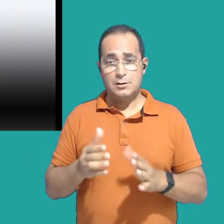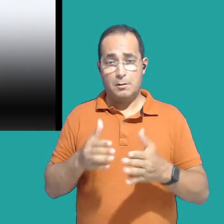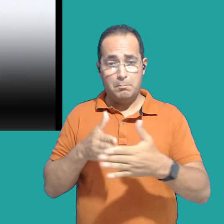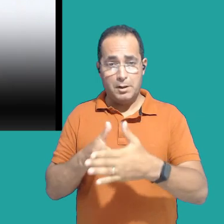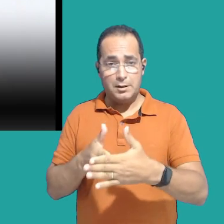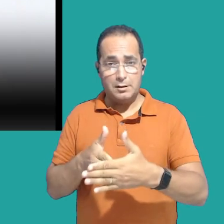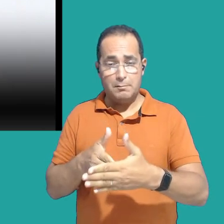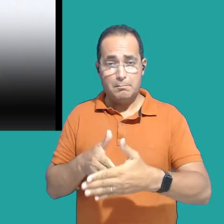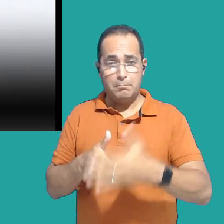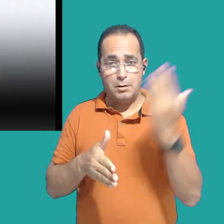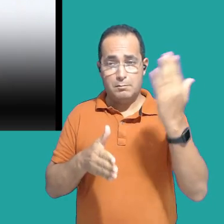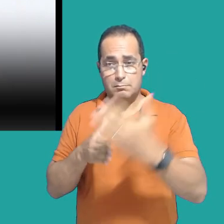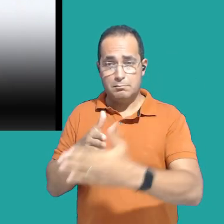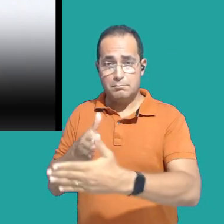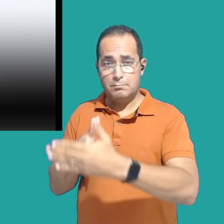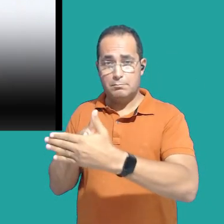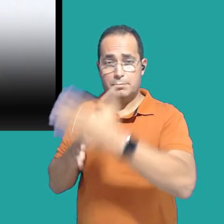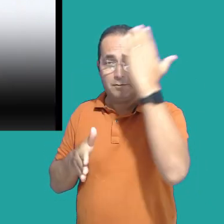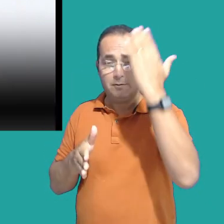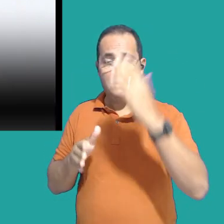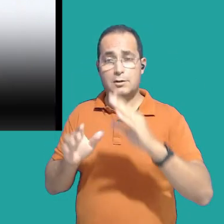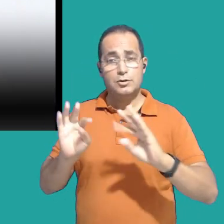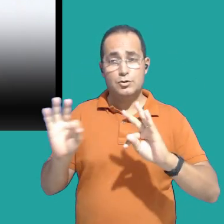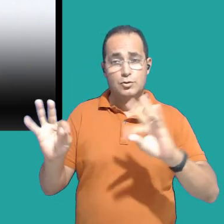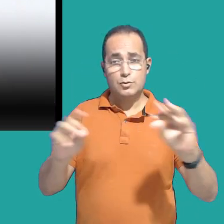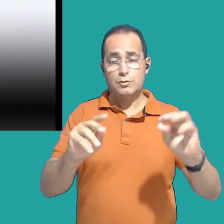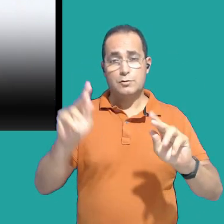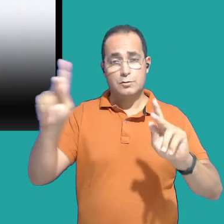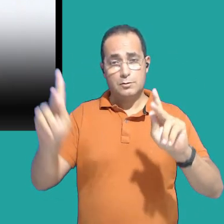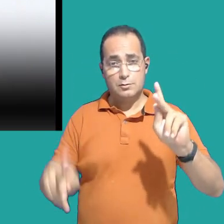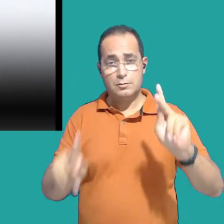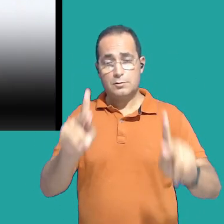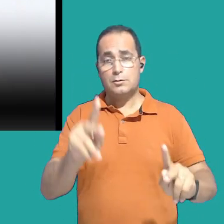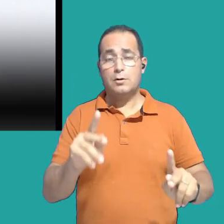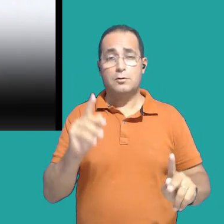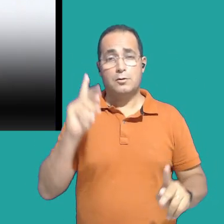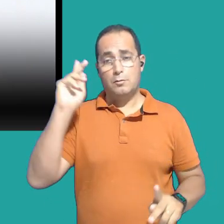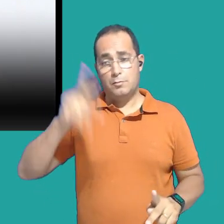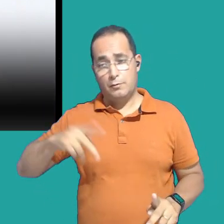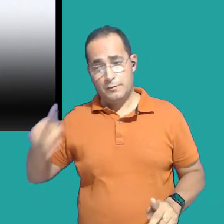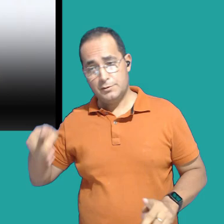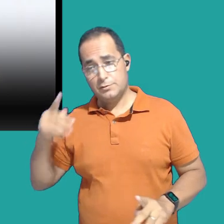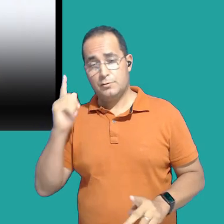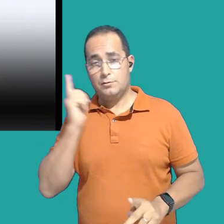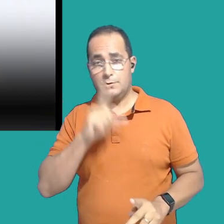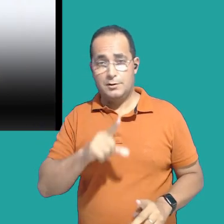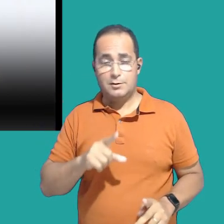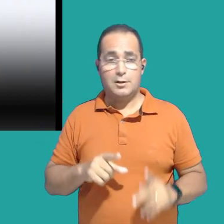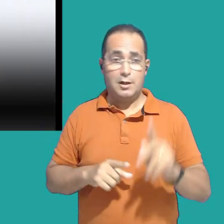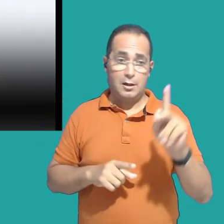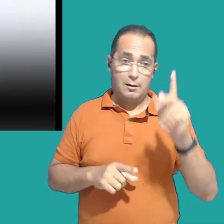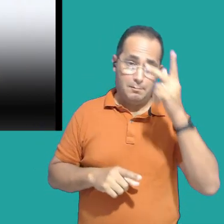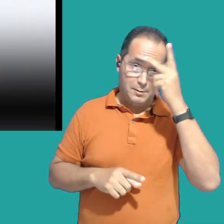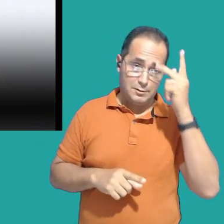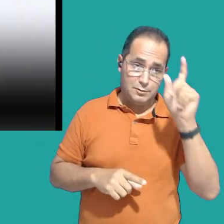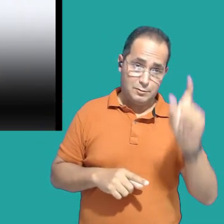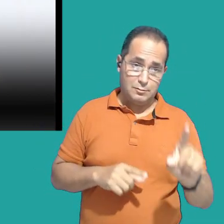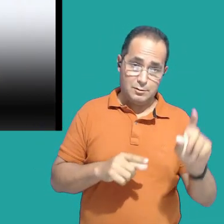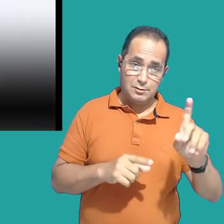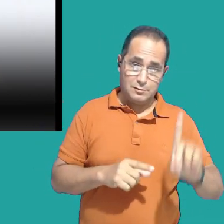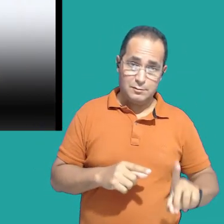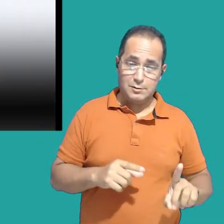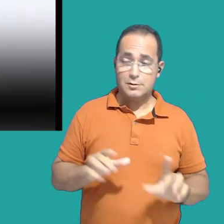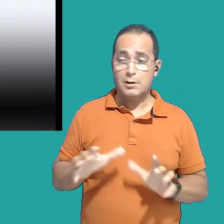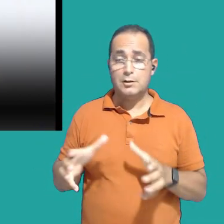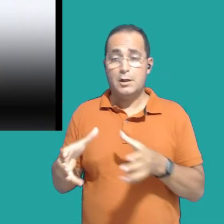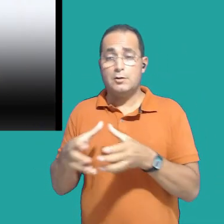total autonomia para a pessoa com deficiência. E aí todos ganham com isso. O professor ganha, a pessoa com deficiência